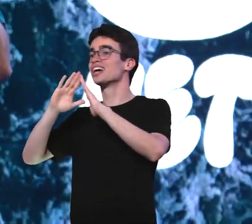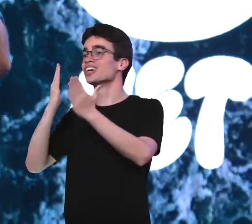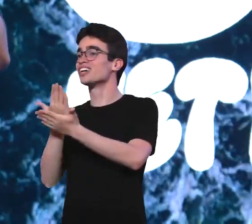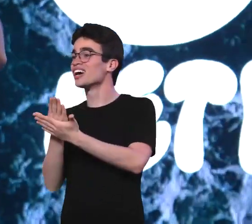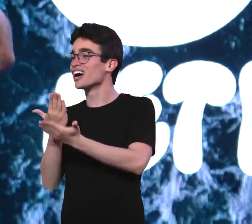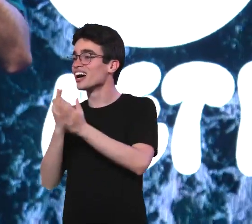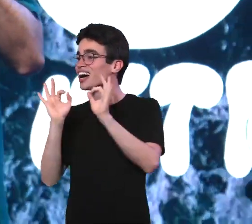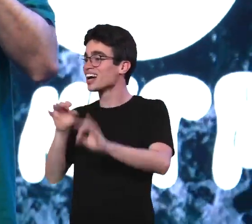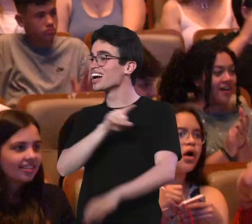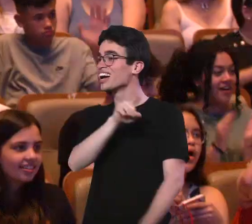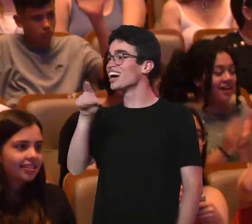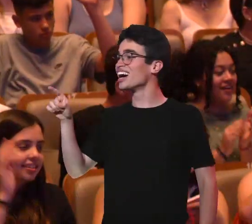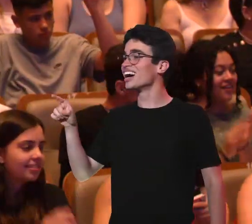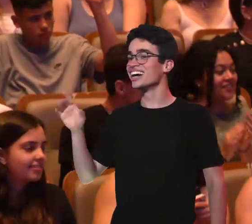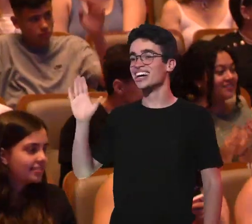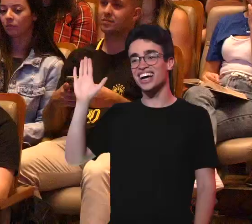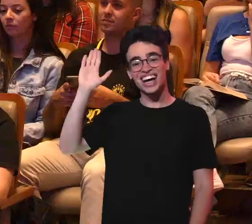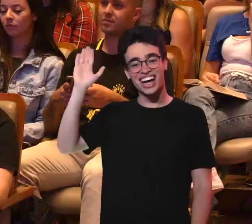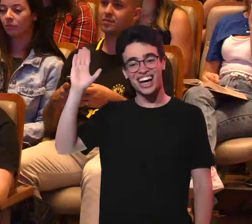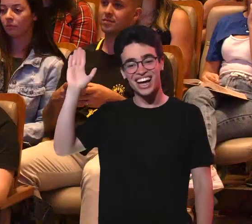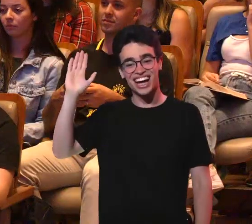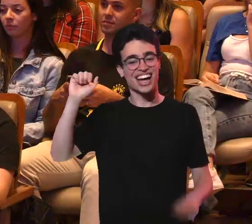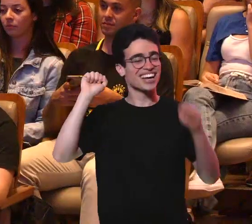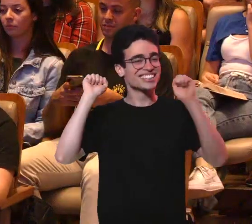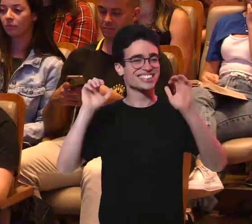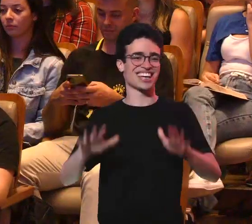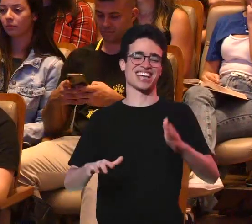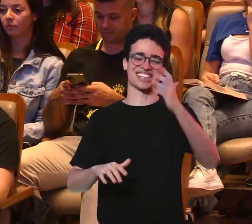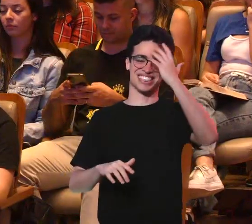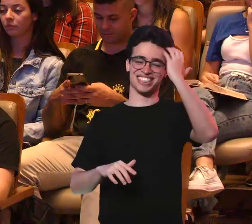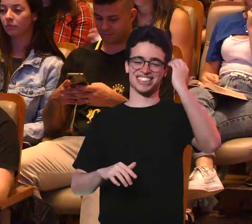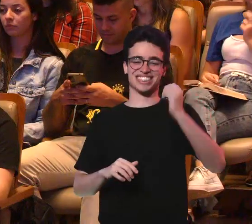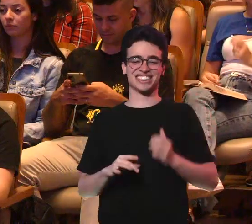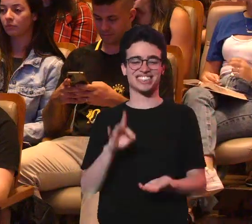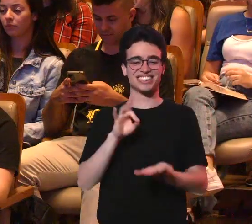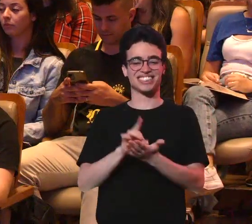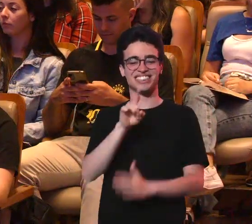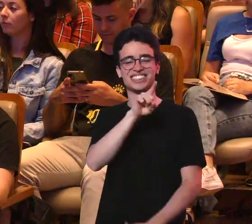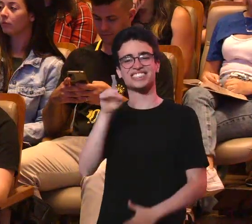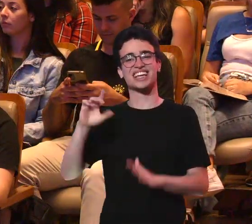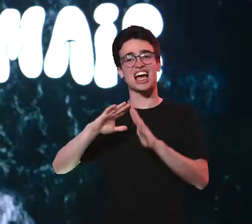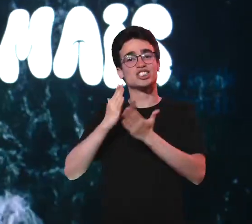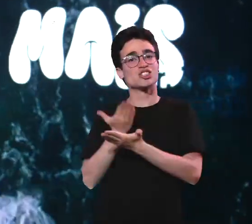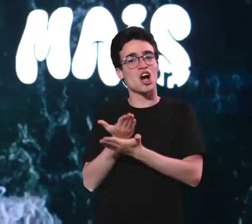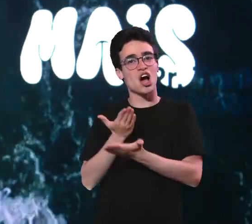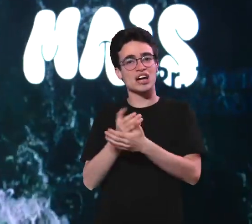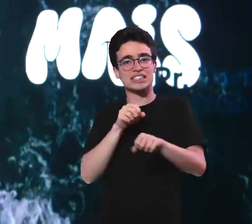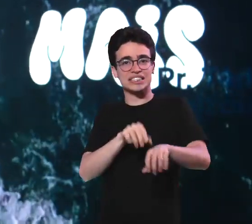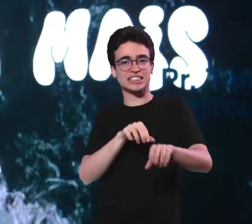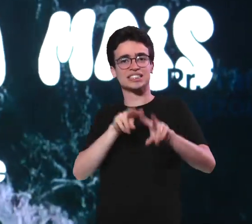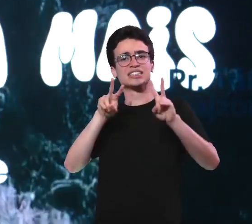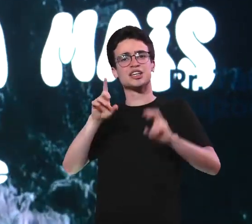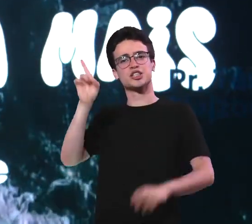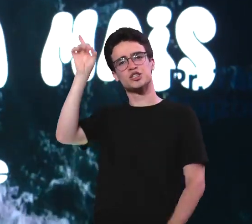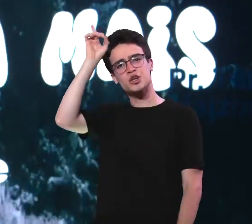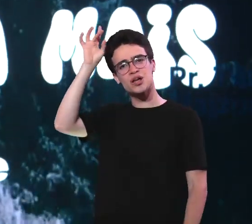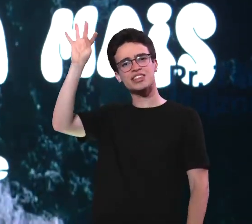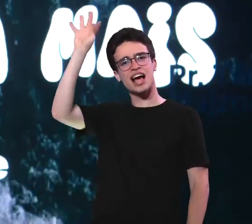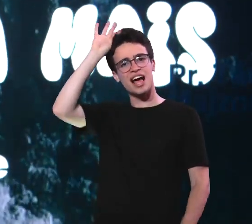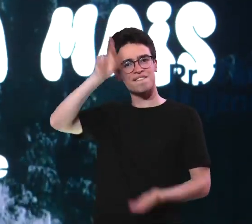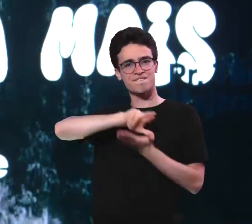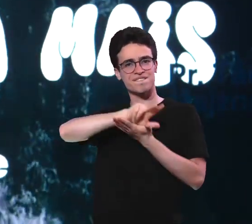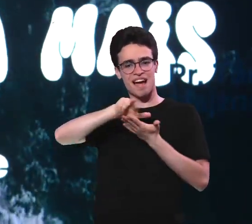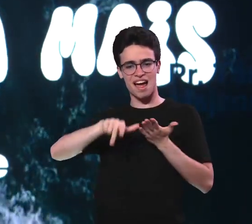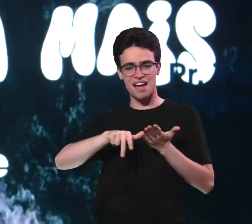One Flow School aí? Bênção de Deus. São as nossas escolas de ensino de dons e talentos. É uma